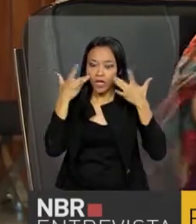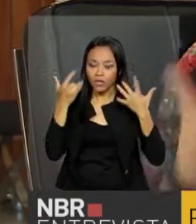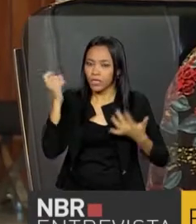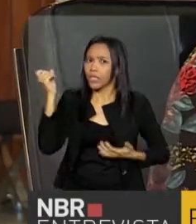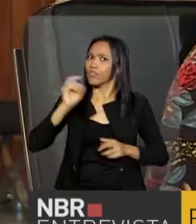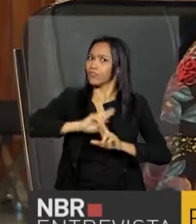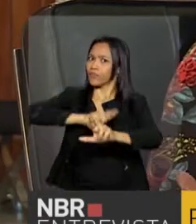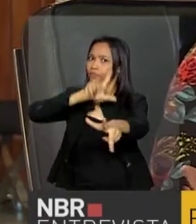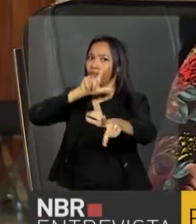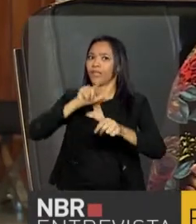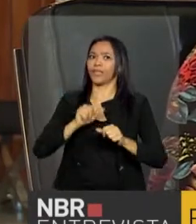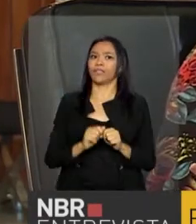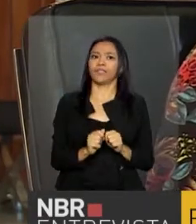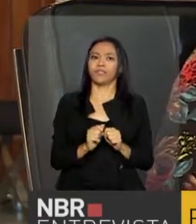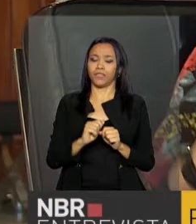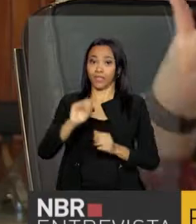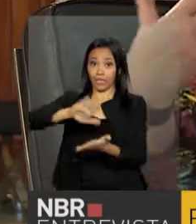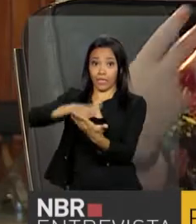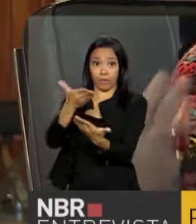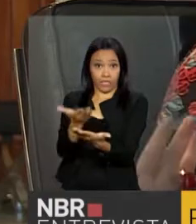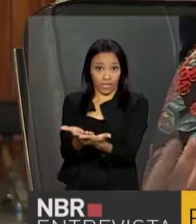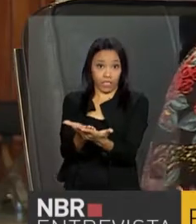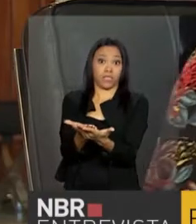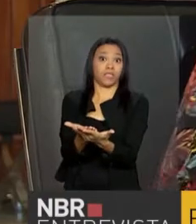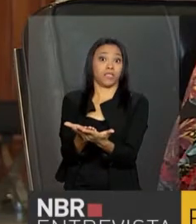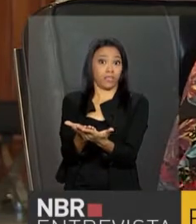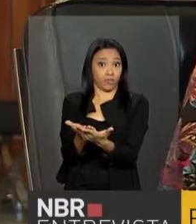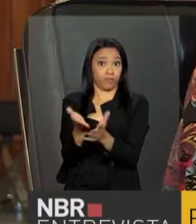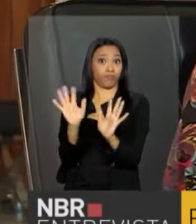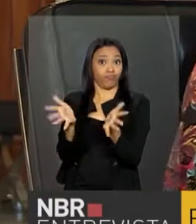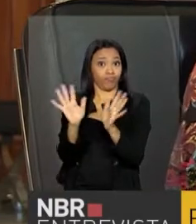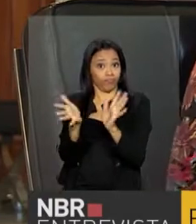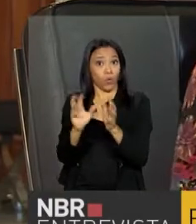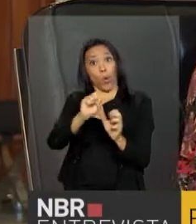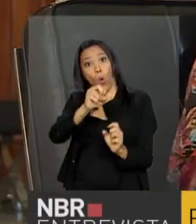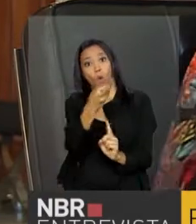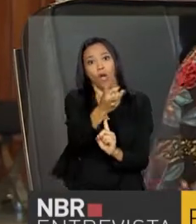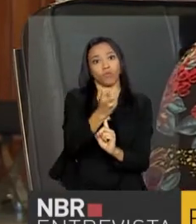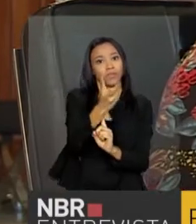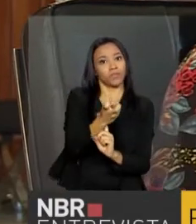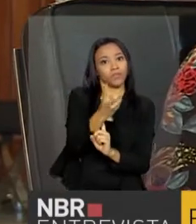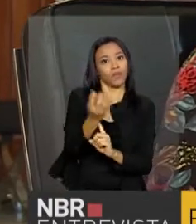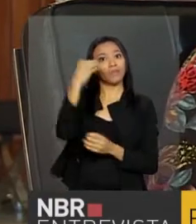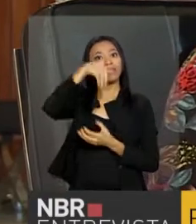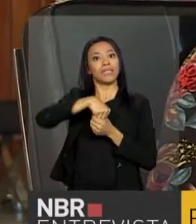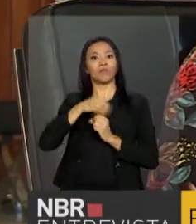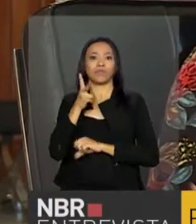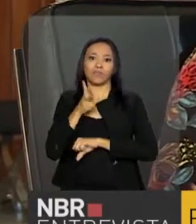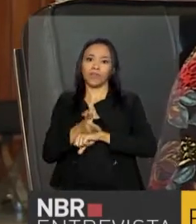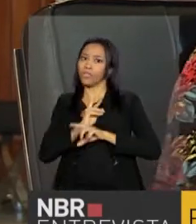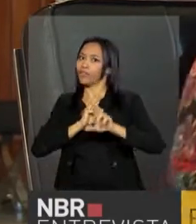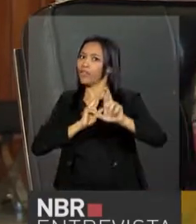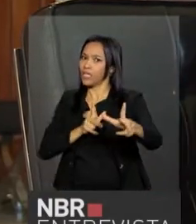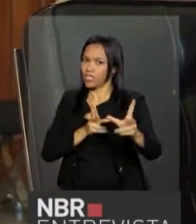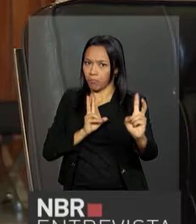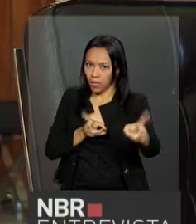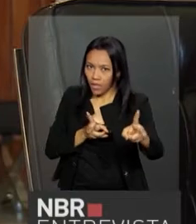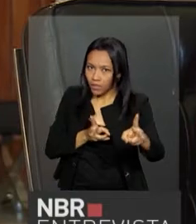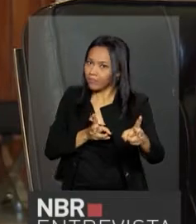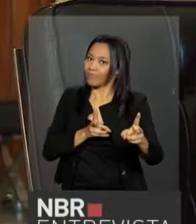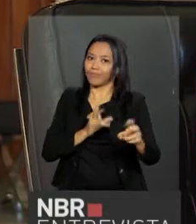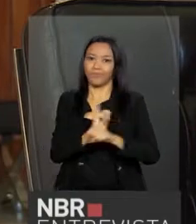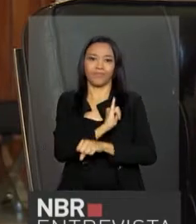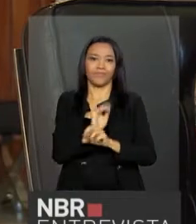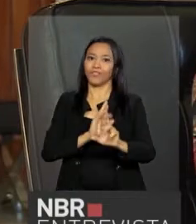muito diferente da interpretação de libras ou audiodescrição para o cinema, não é? Então,